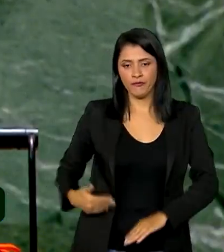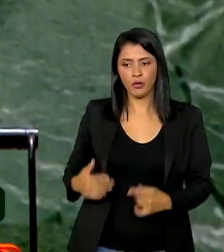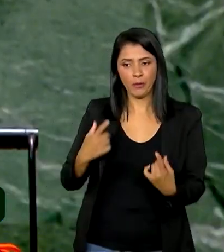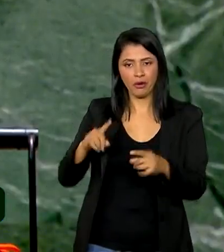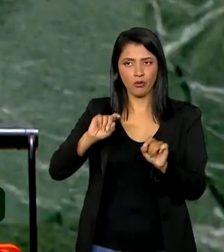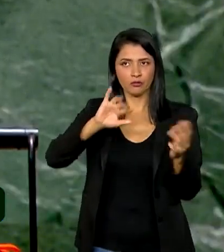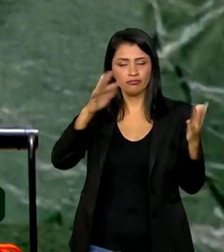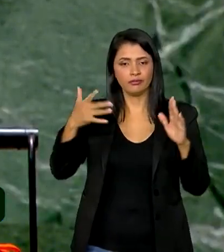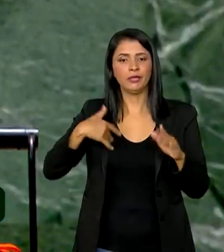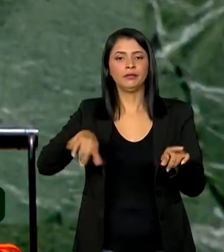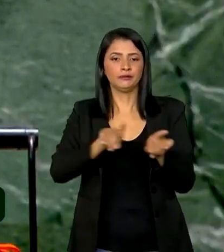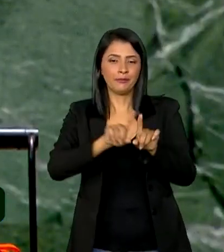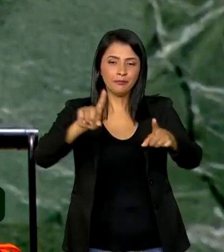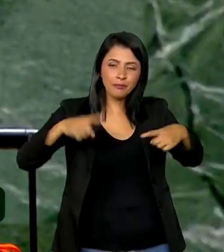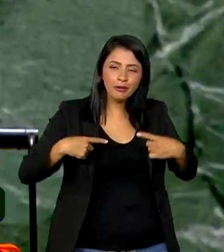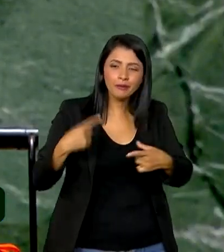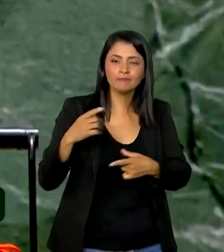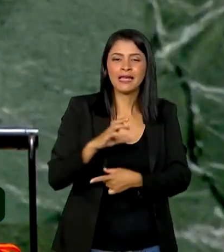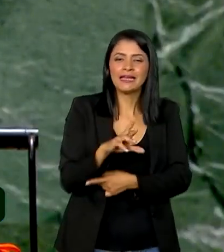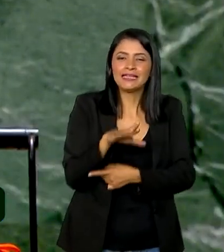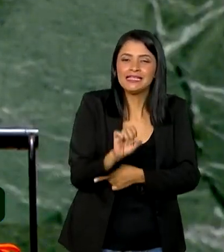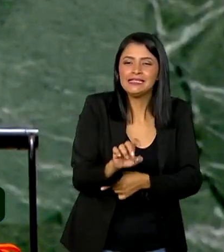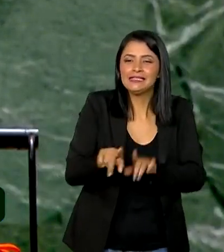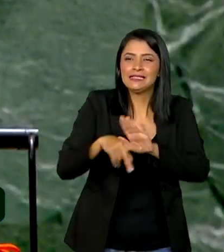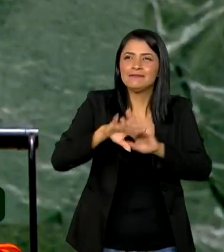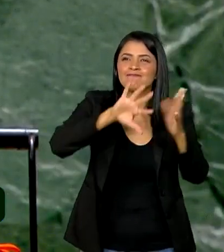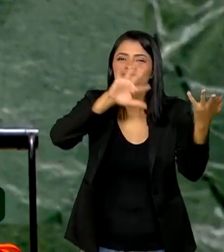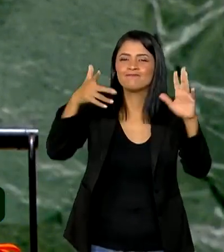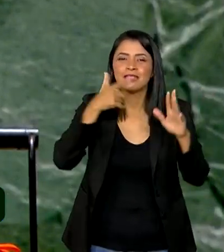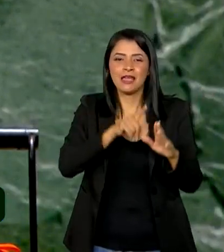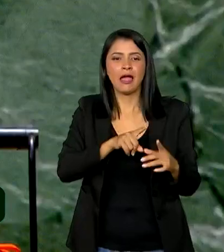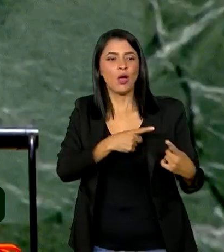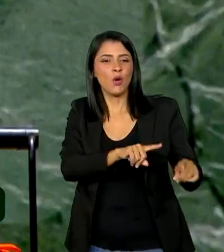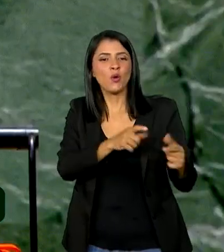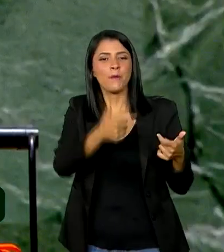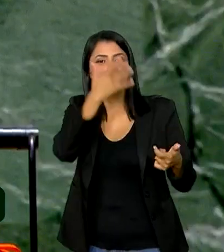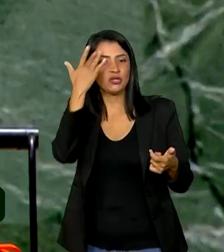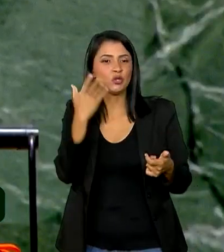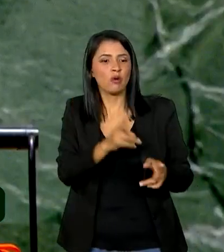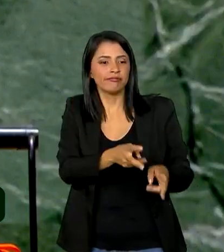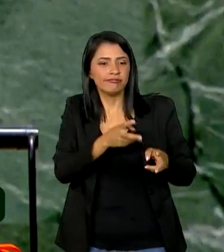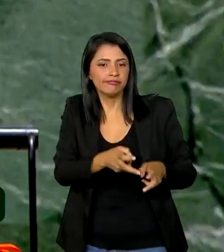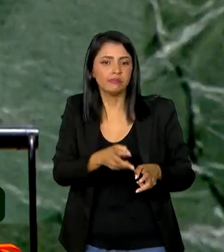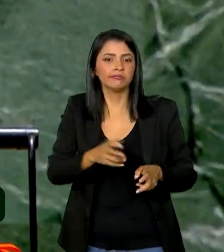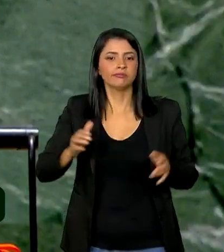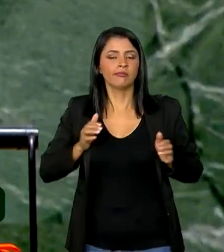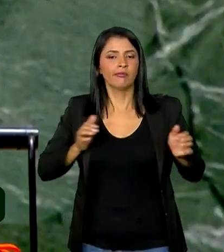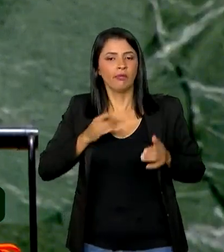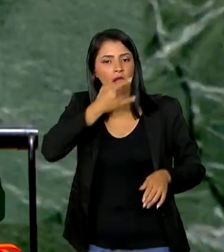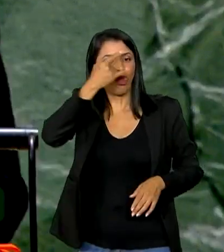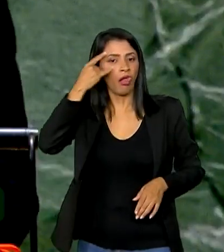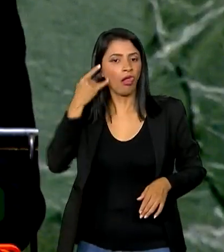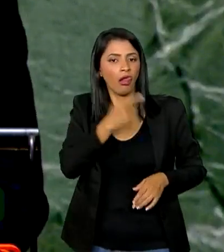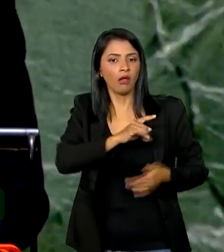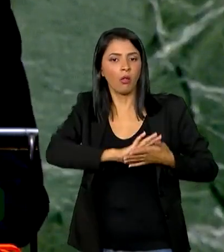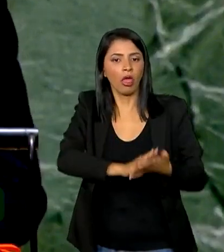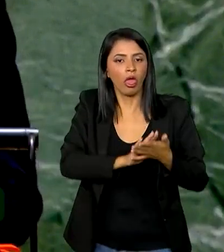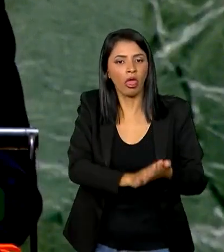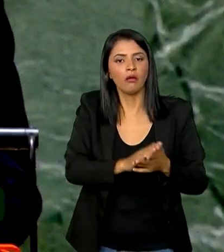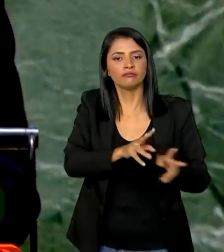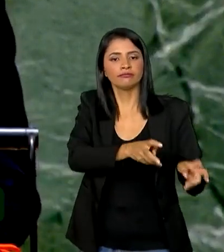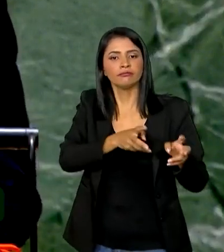enfrentar os desafios da crise climática, lutamos contra quem lucra com a degradação ambiental. Não